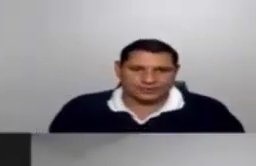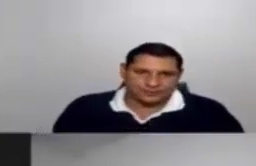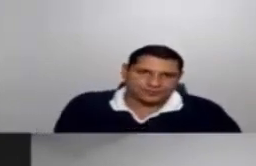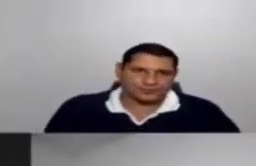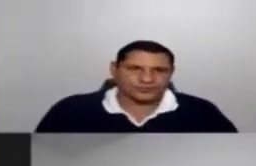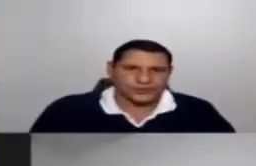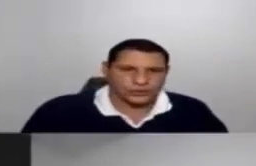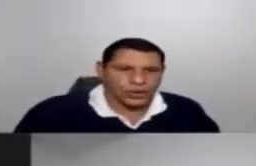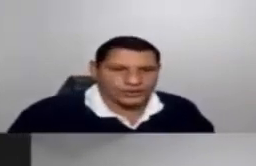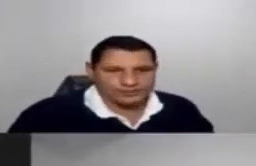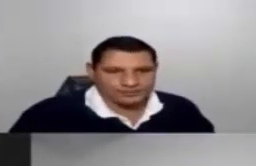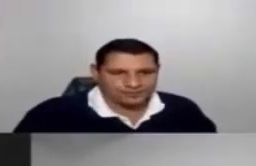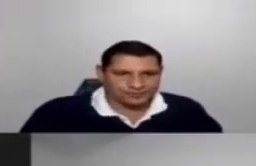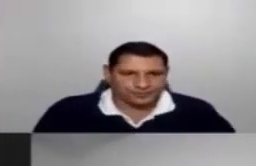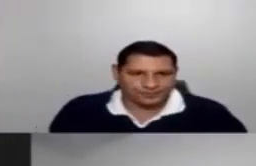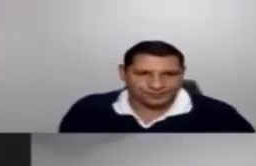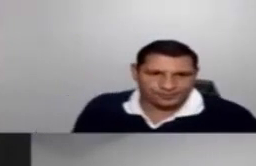Tá conseguindo me ouvir? Tô.